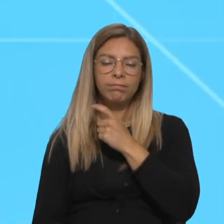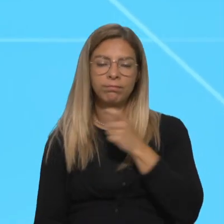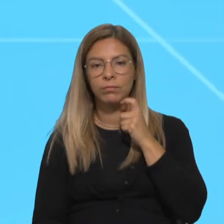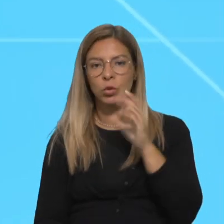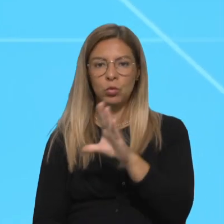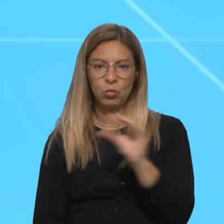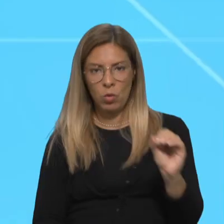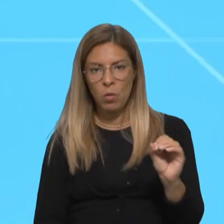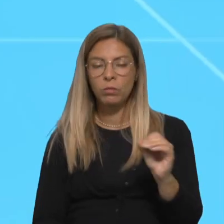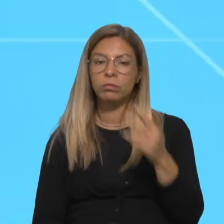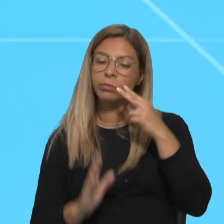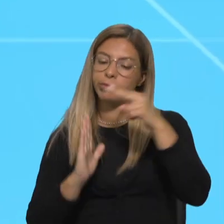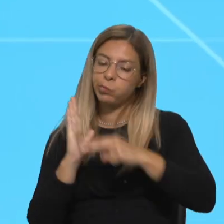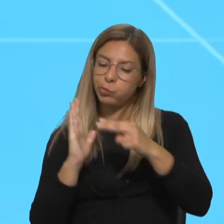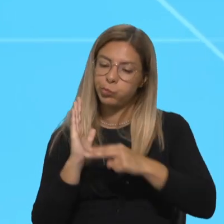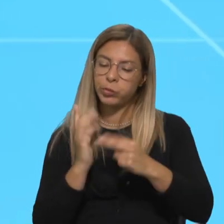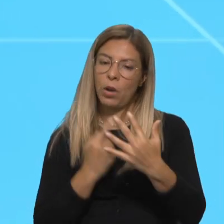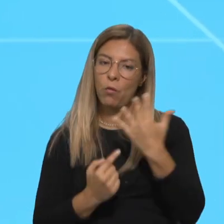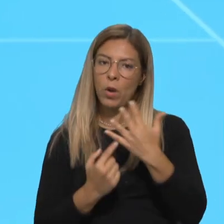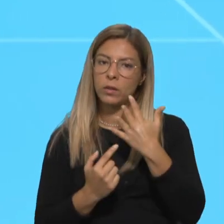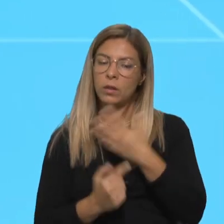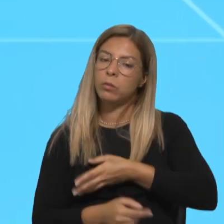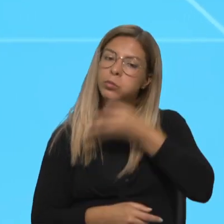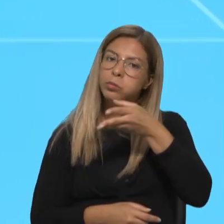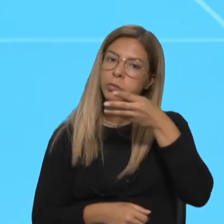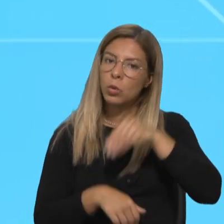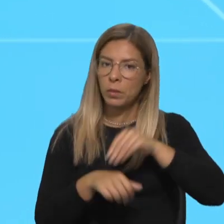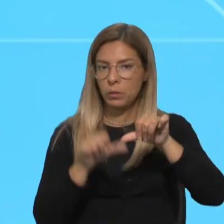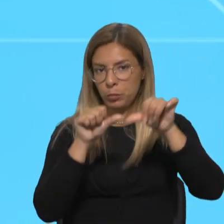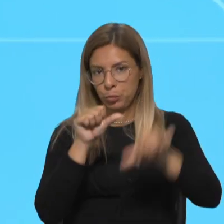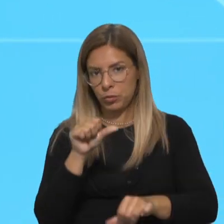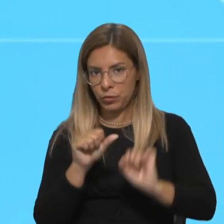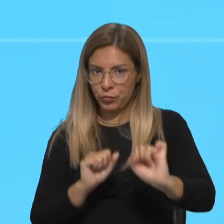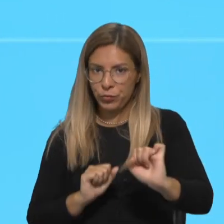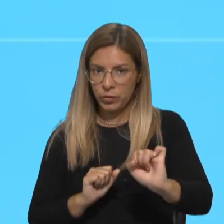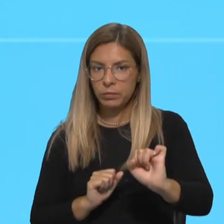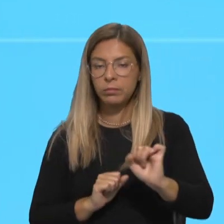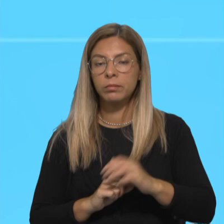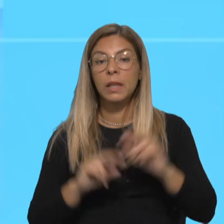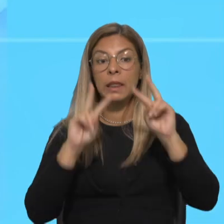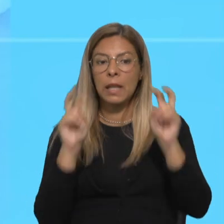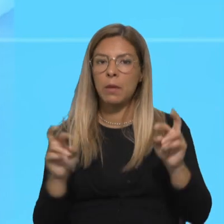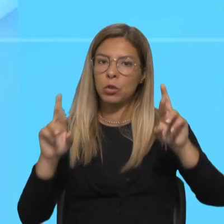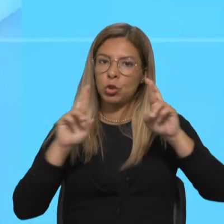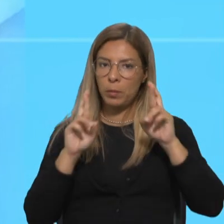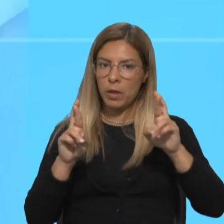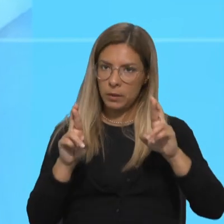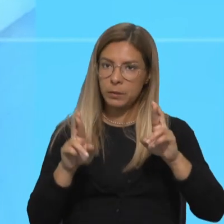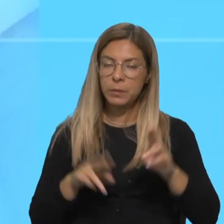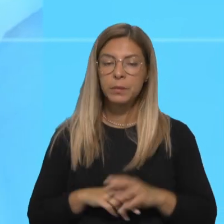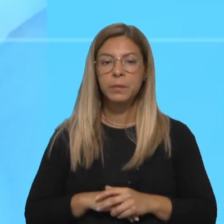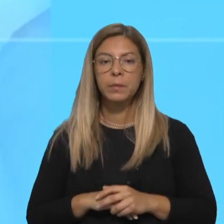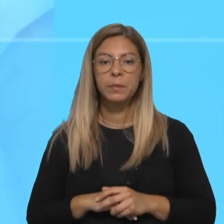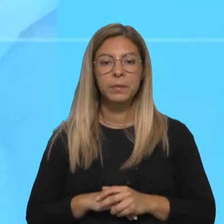partir, de facto, da liturgia deste domingo de Pentecostes, olha o tema da esperança, o tema deste ano